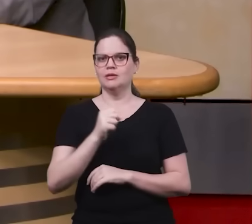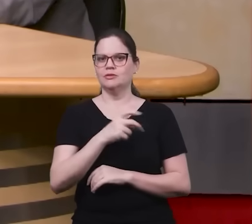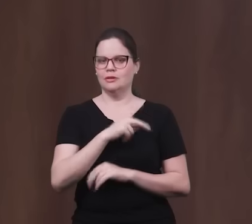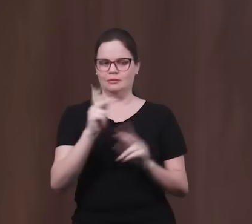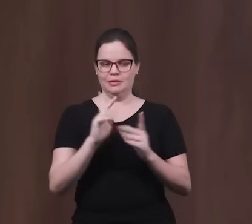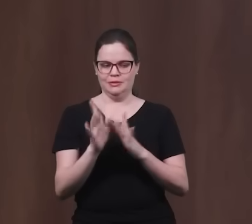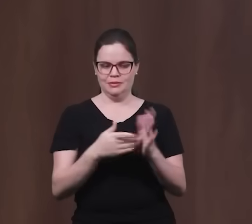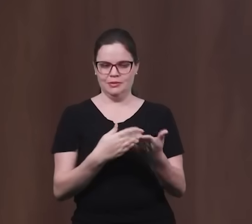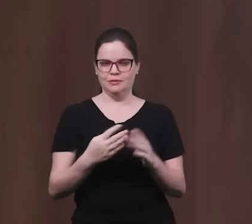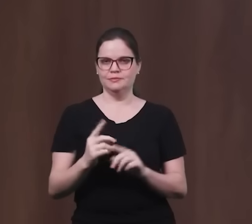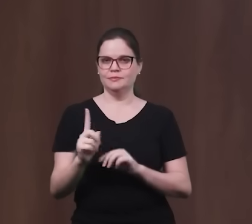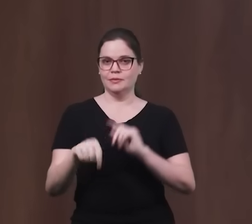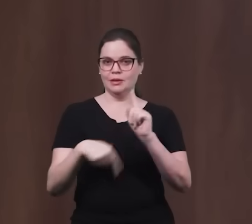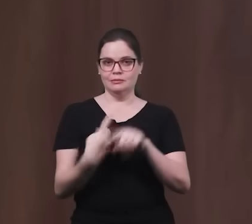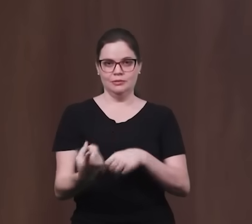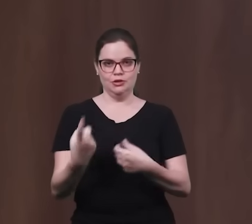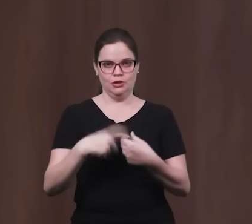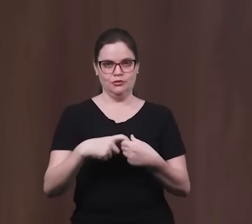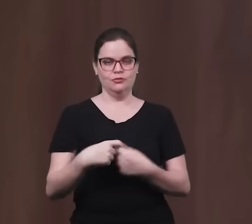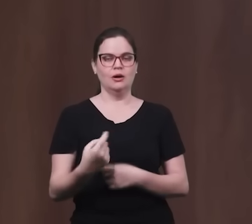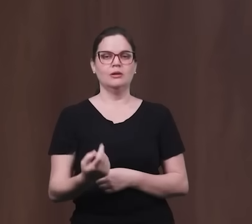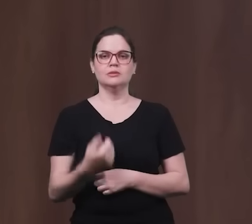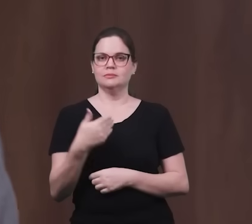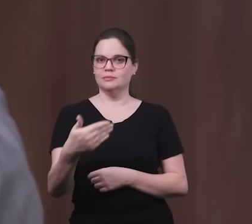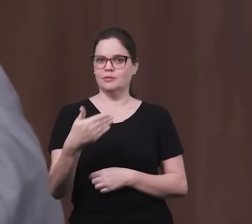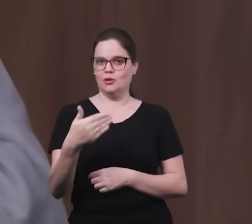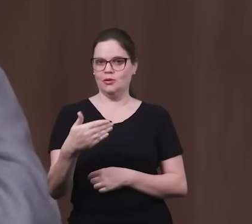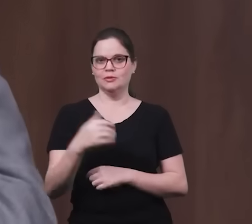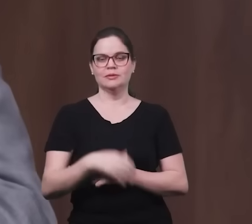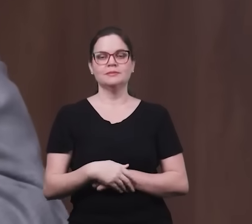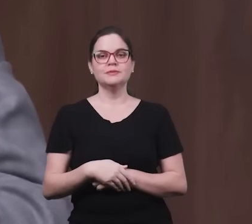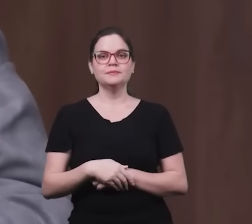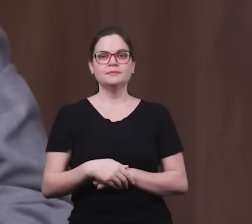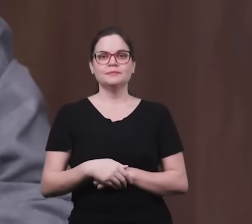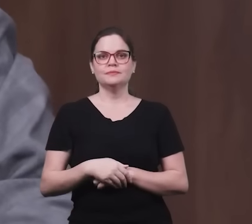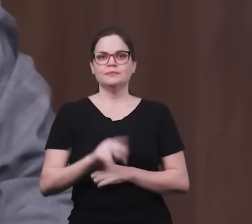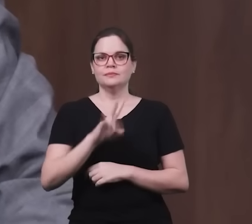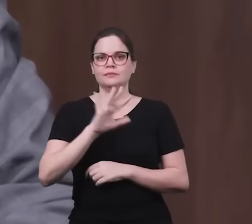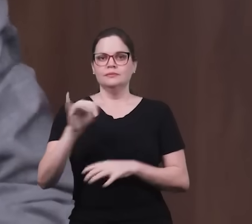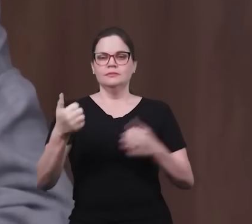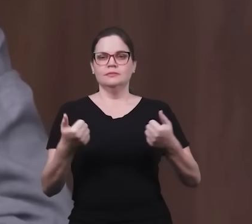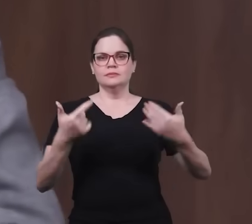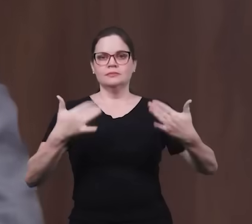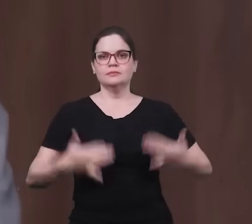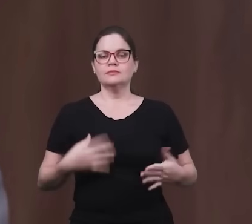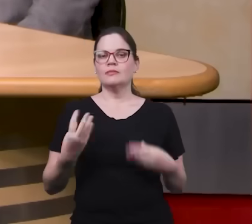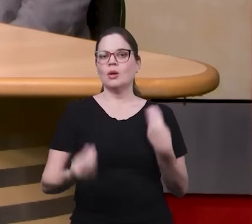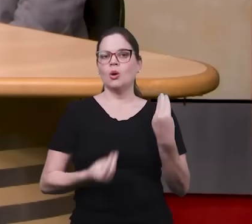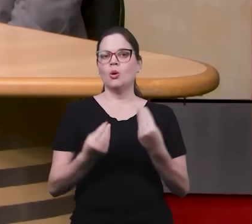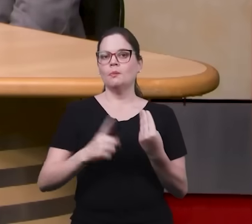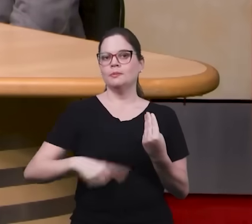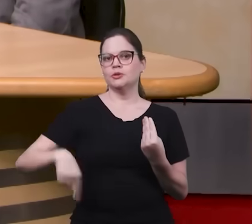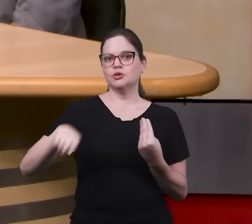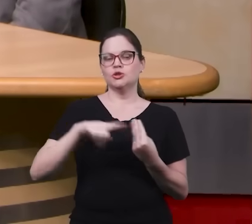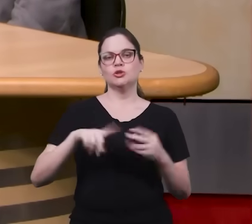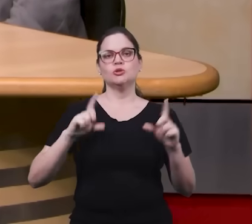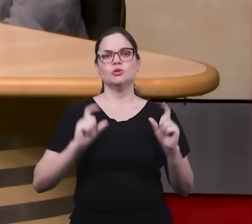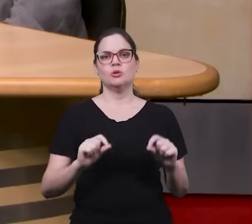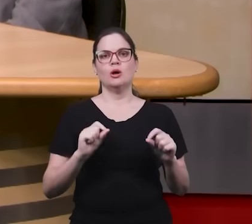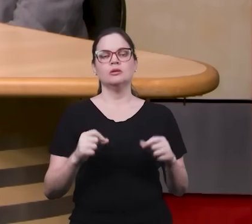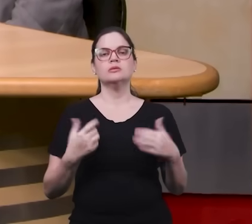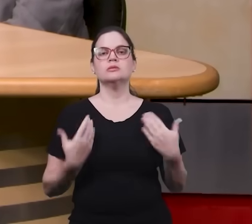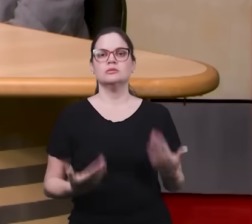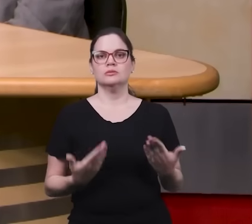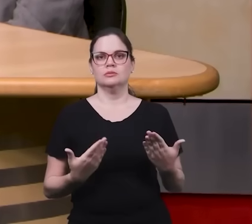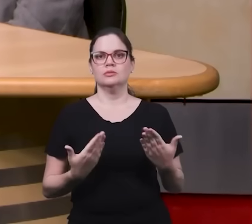Sérgio. Nós vamos voltar no próximo programa, Sérgio, Marcelo. Nós vamos abordar agora como é que nós trabalhamos com os